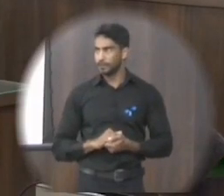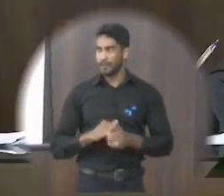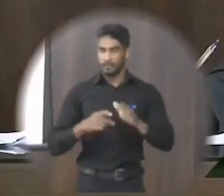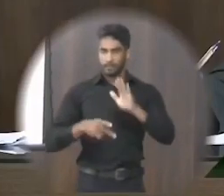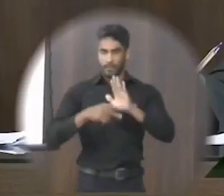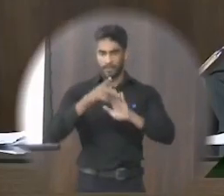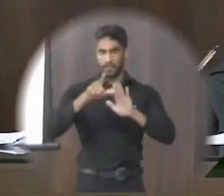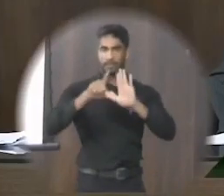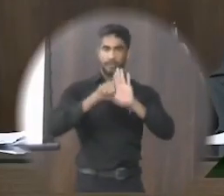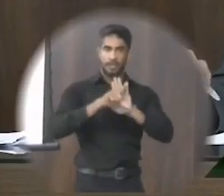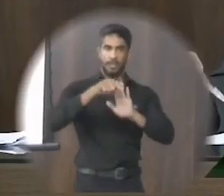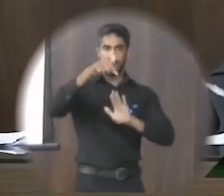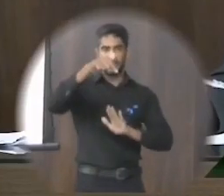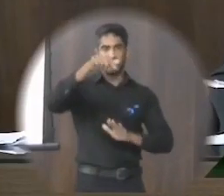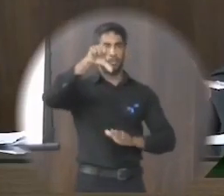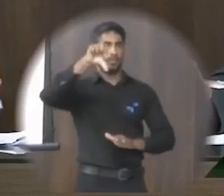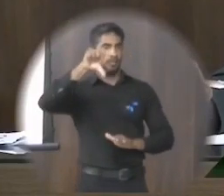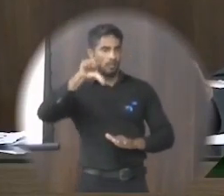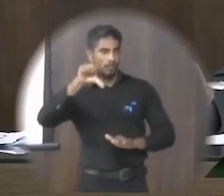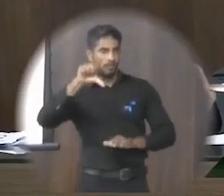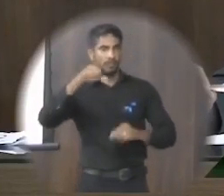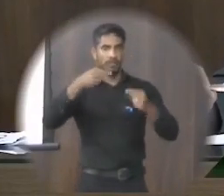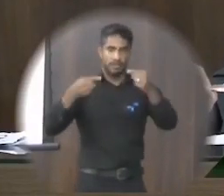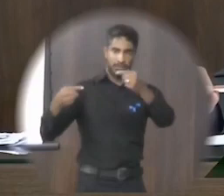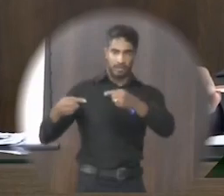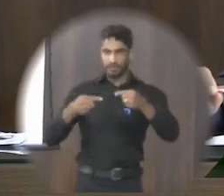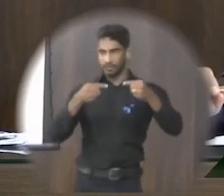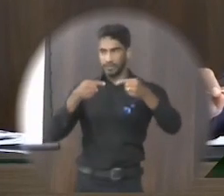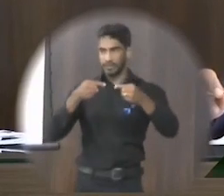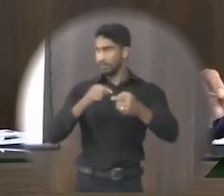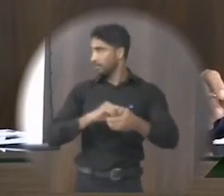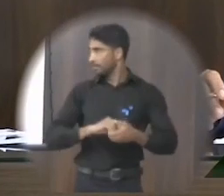Projeto de lei 079 está em discussão.